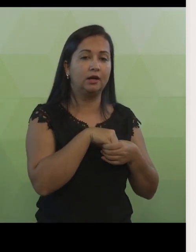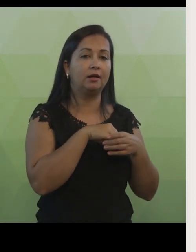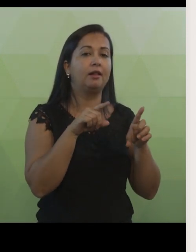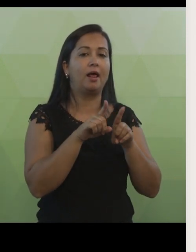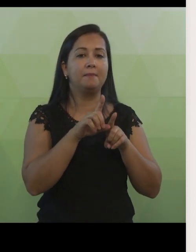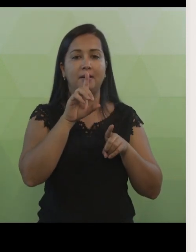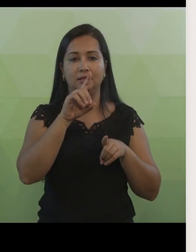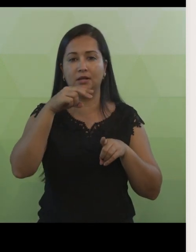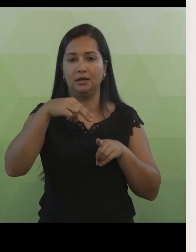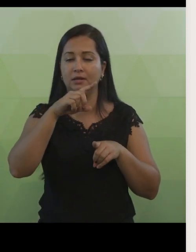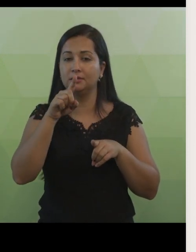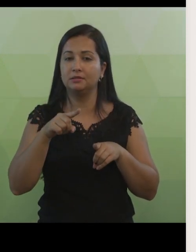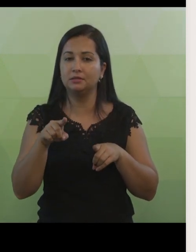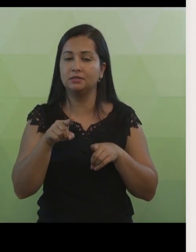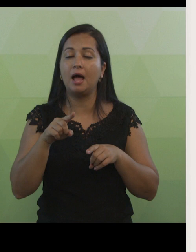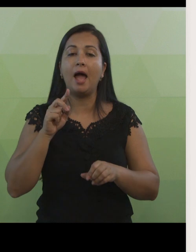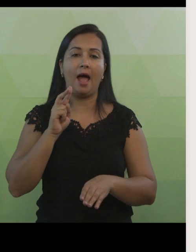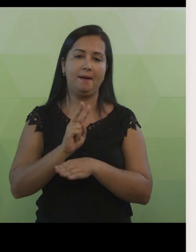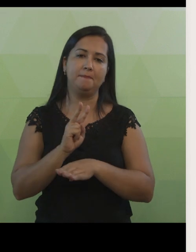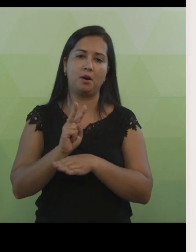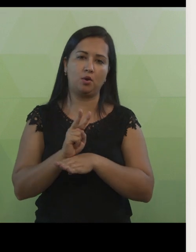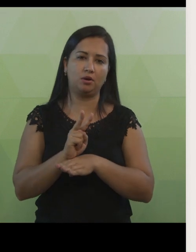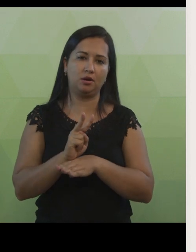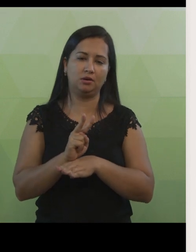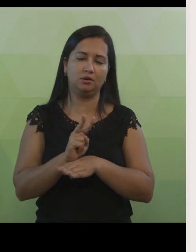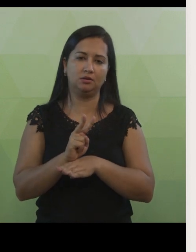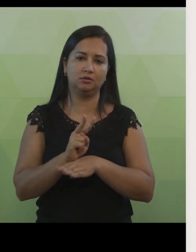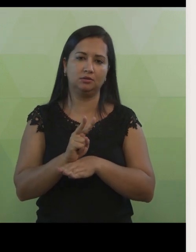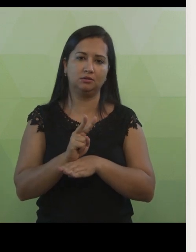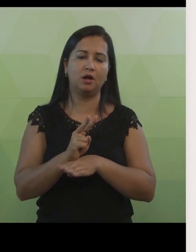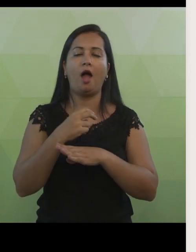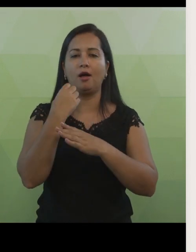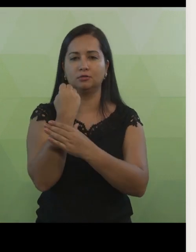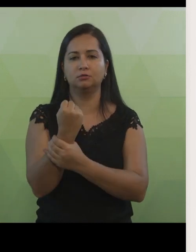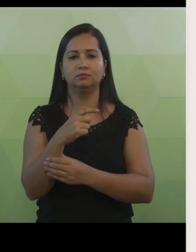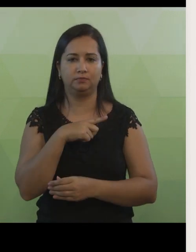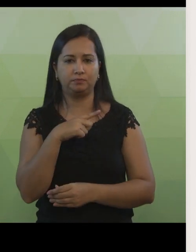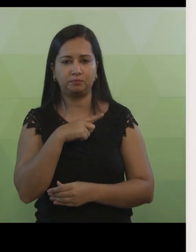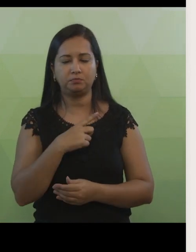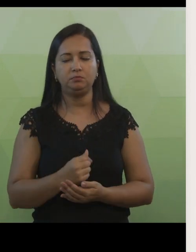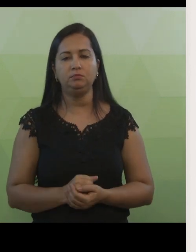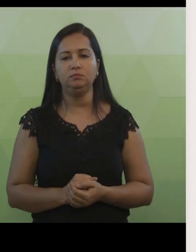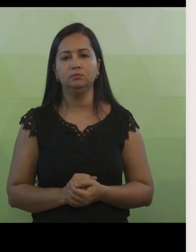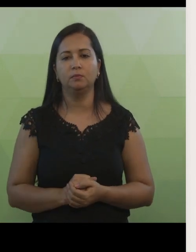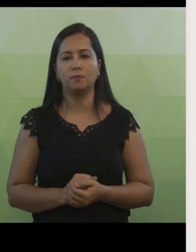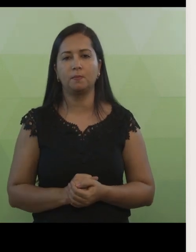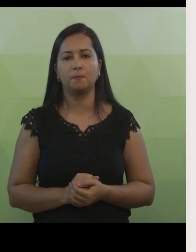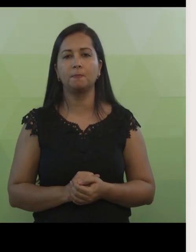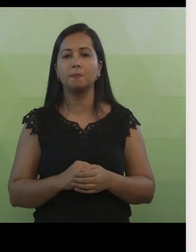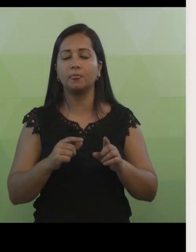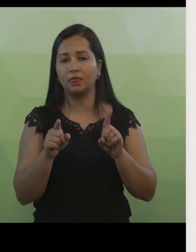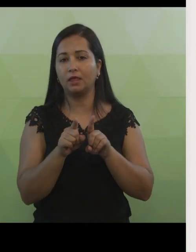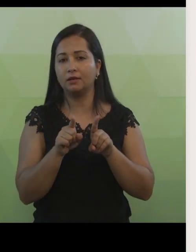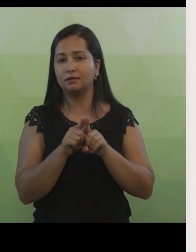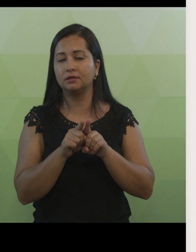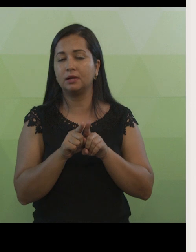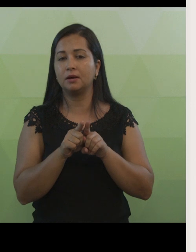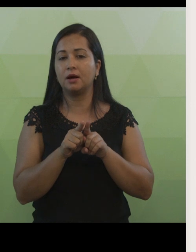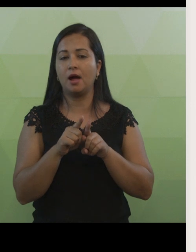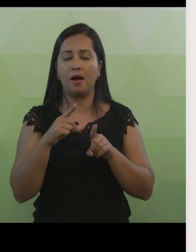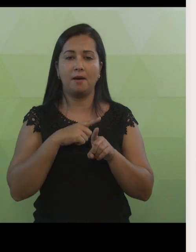e a DMZ, protegendo a rede interna do acesso aos servidores web, por exemplo. E